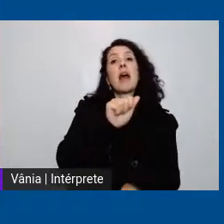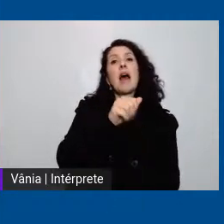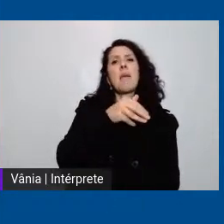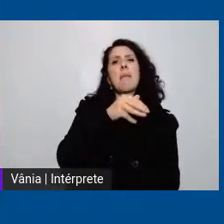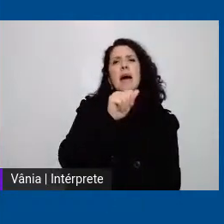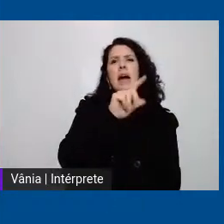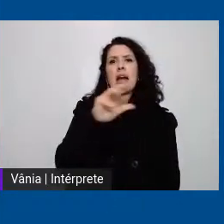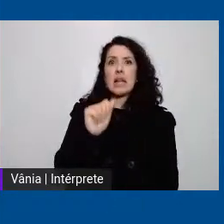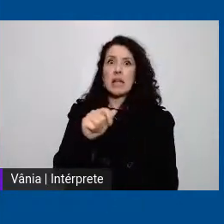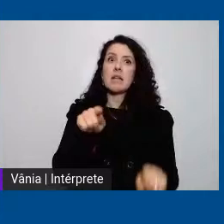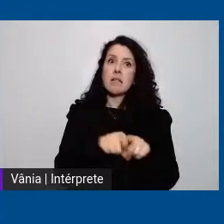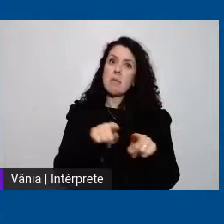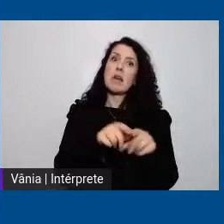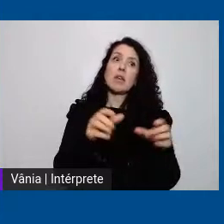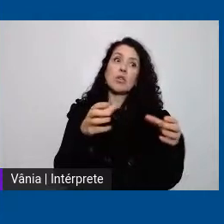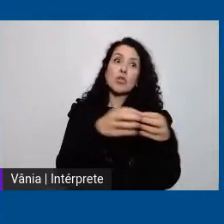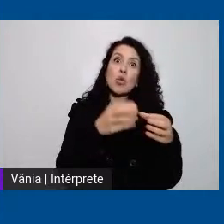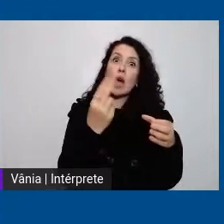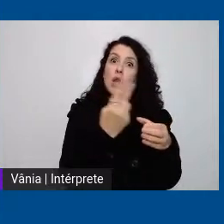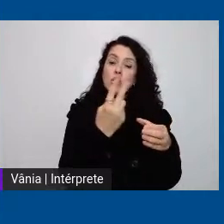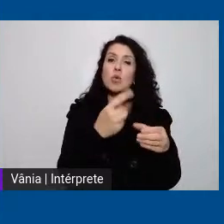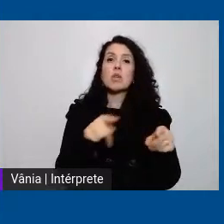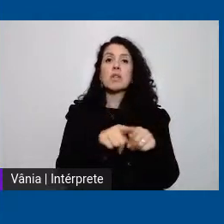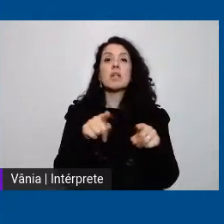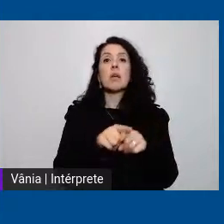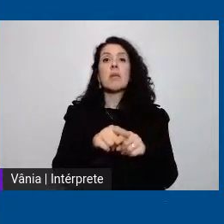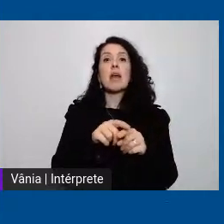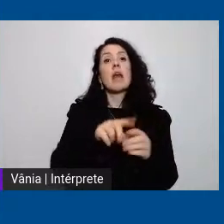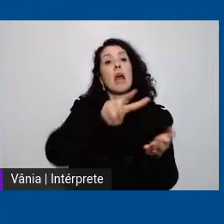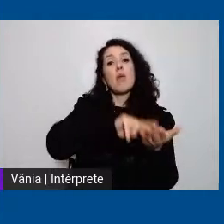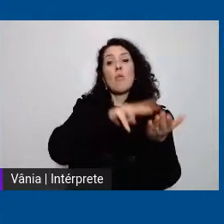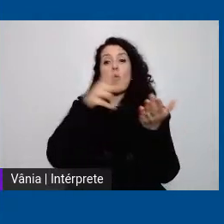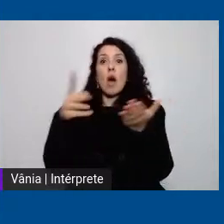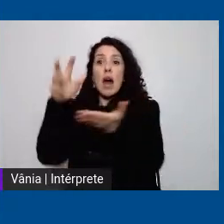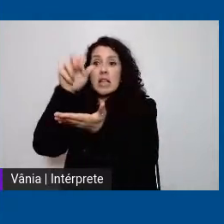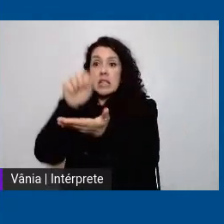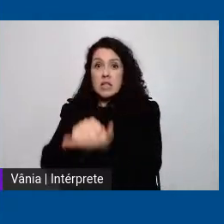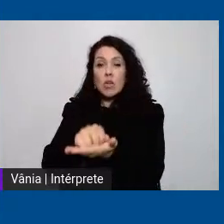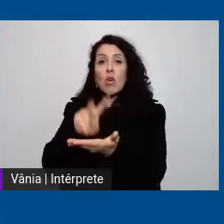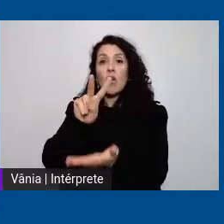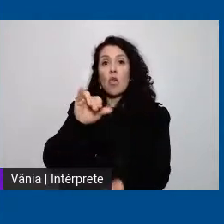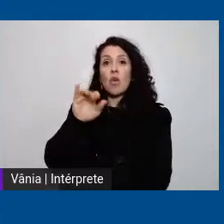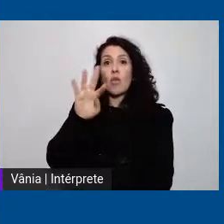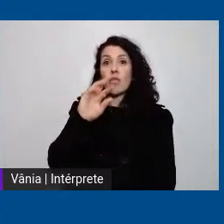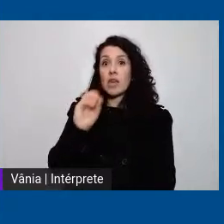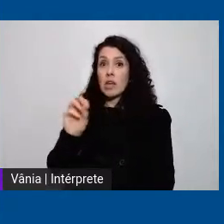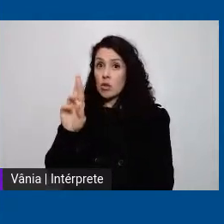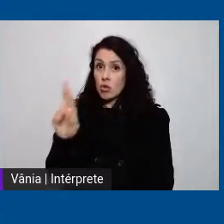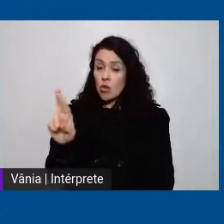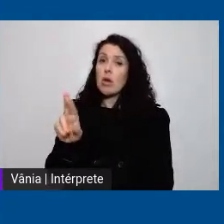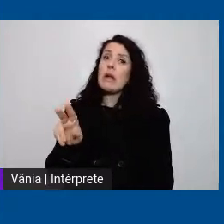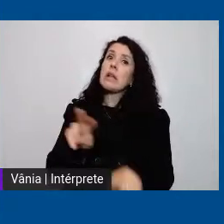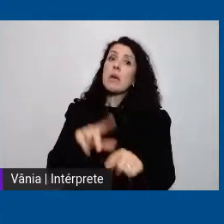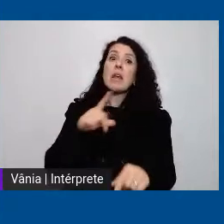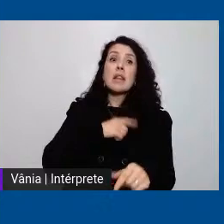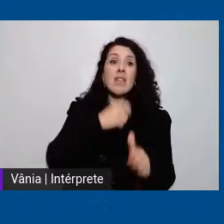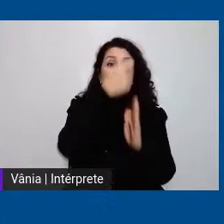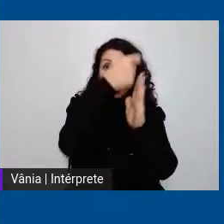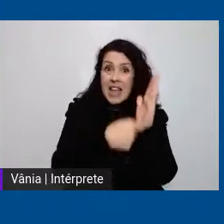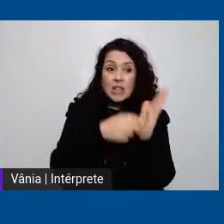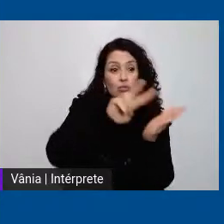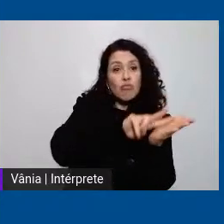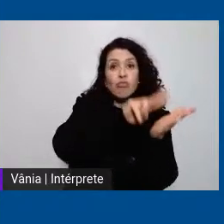final, e a transcrição de Hortense Lessange e Vitor Fonseca, que também fez tradução de trechos dos